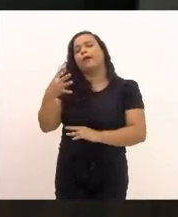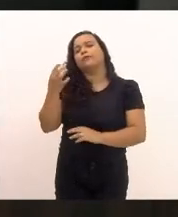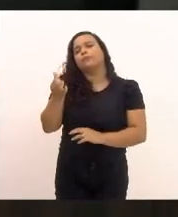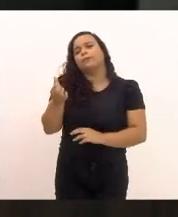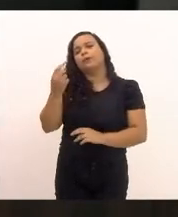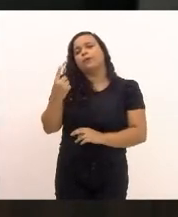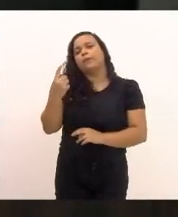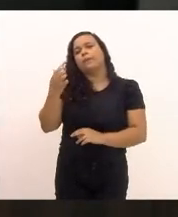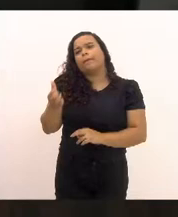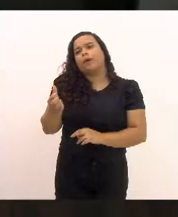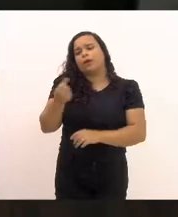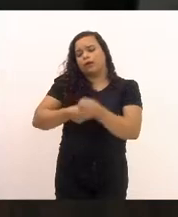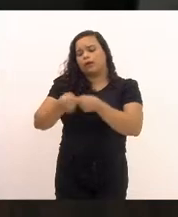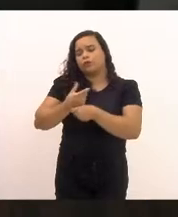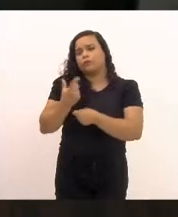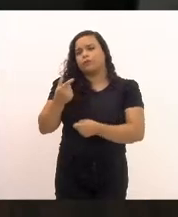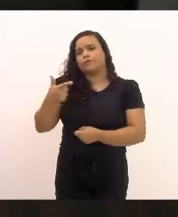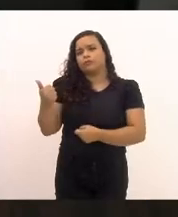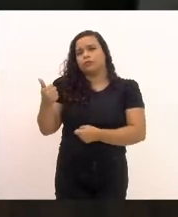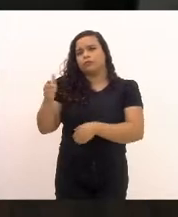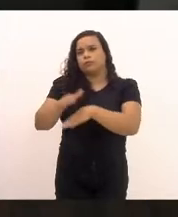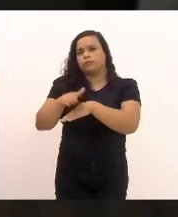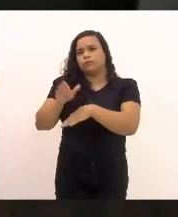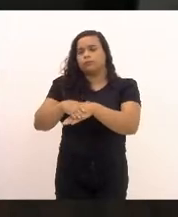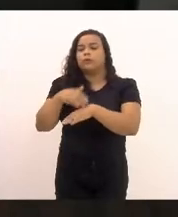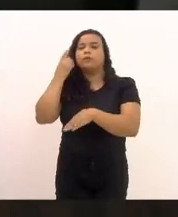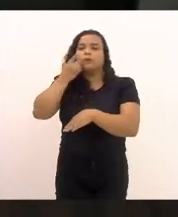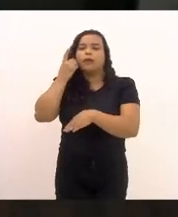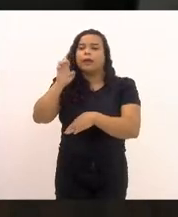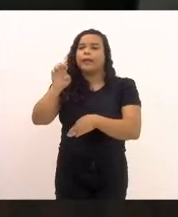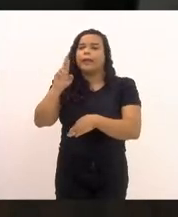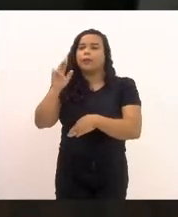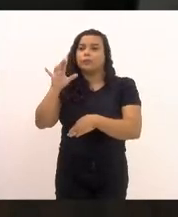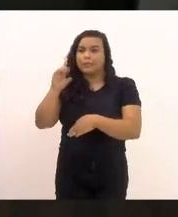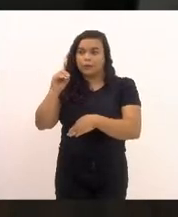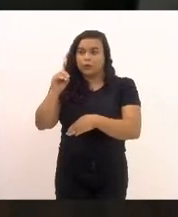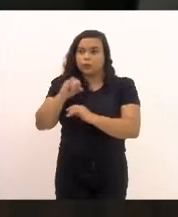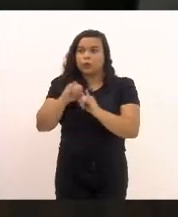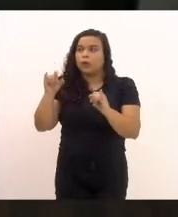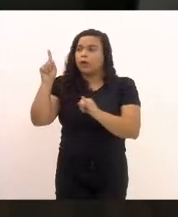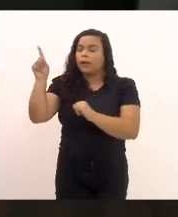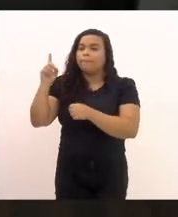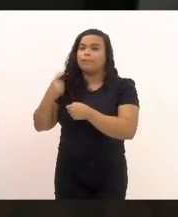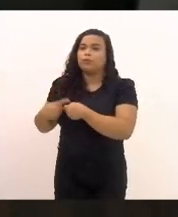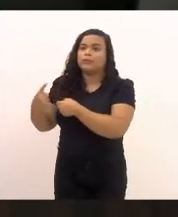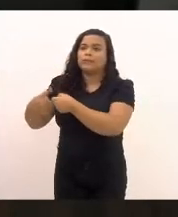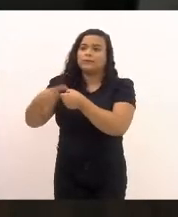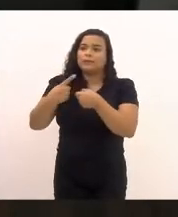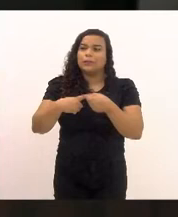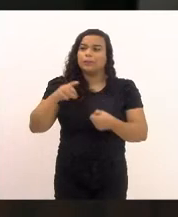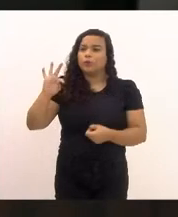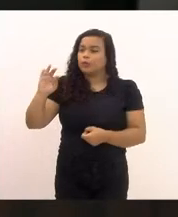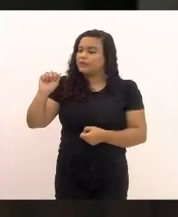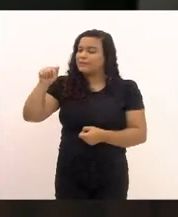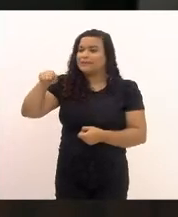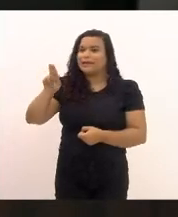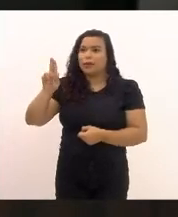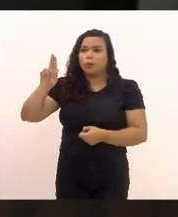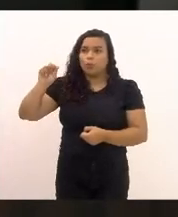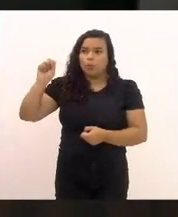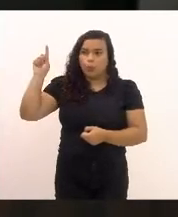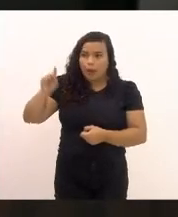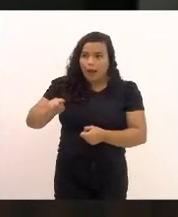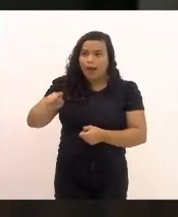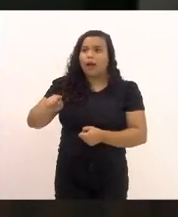de 2021, de autoria do deputado Eurico Júnior, que declara o município de Tanguá capital estadual da Laranja.